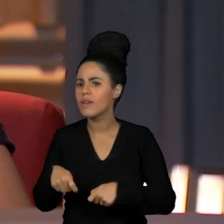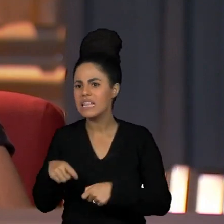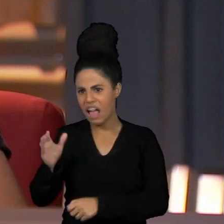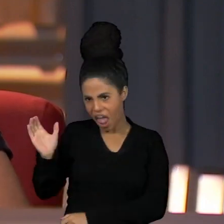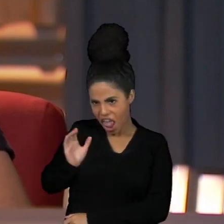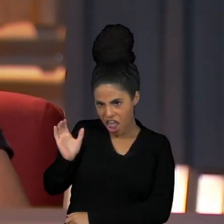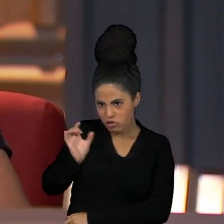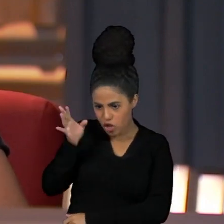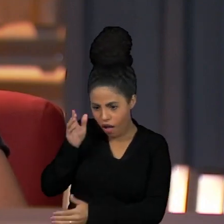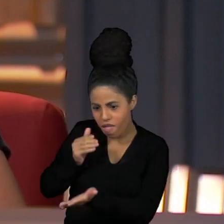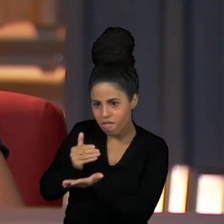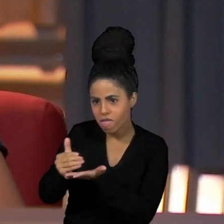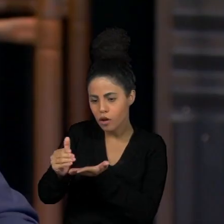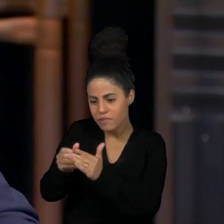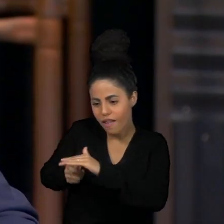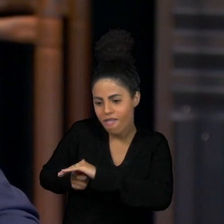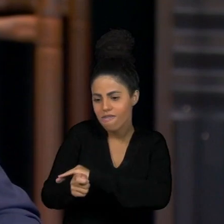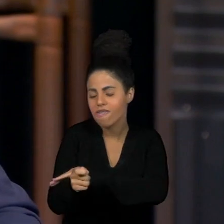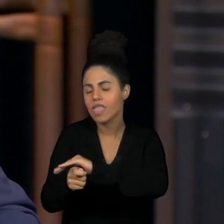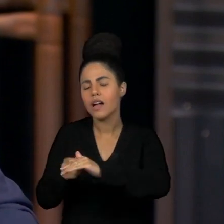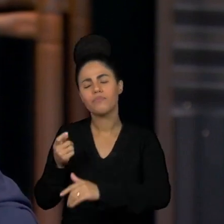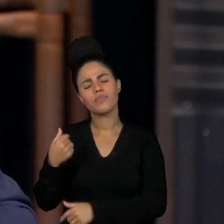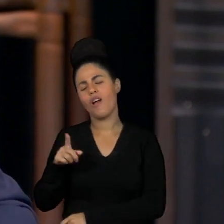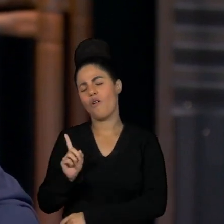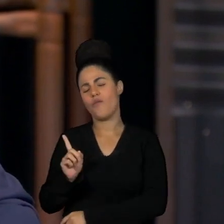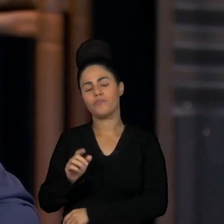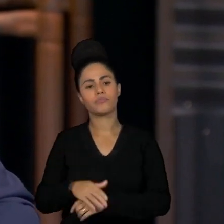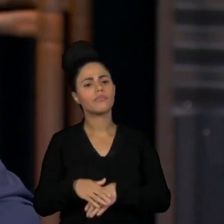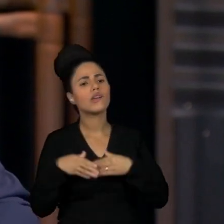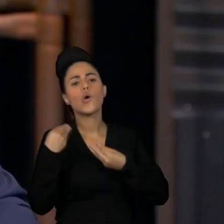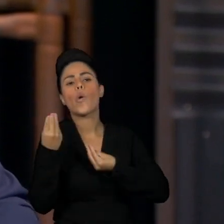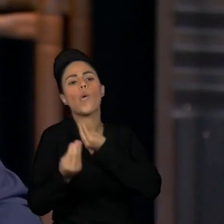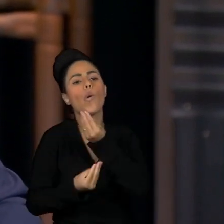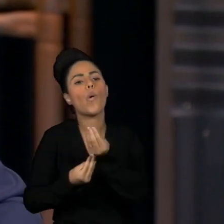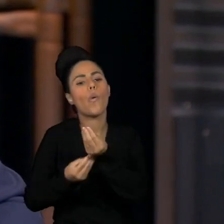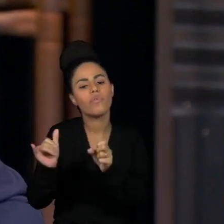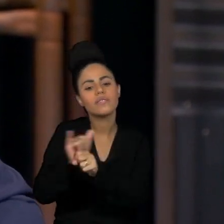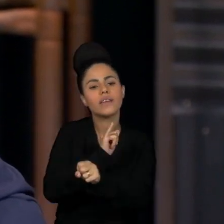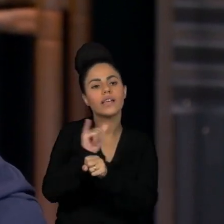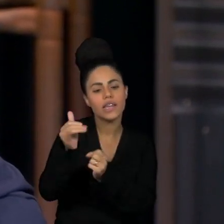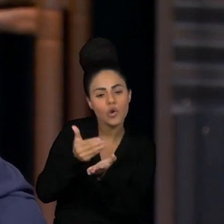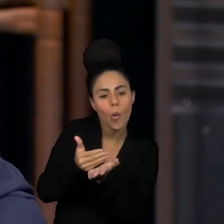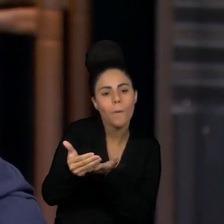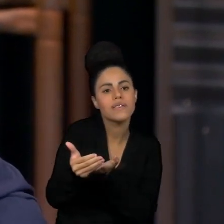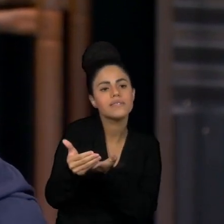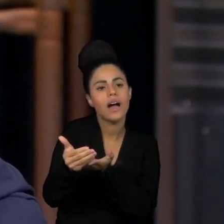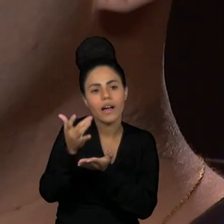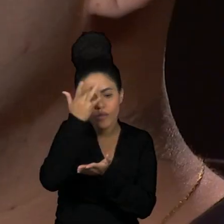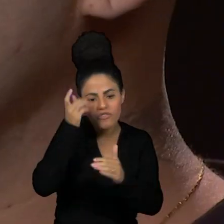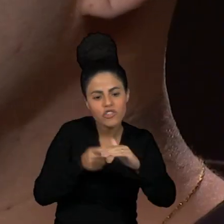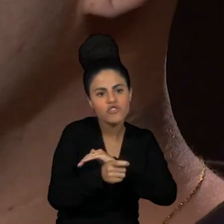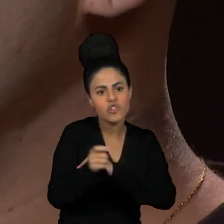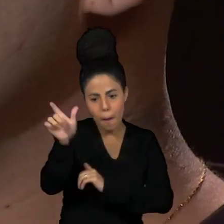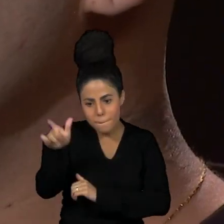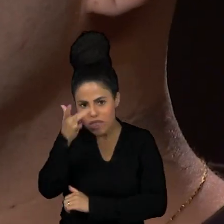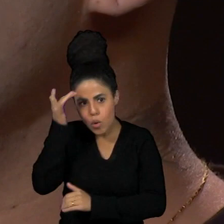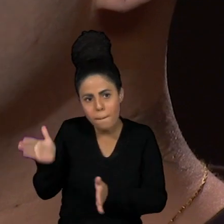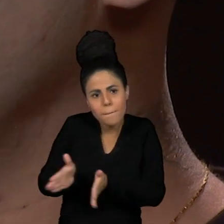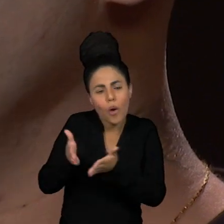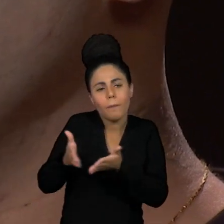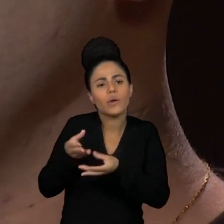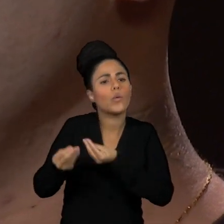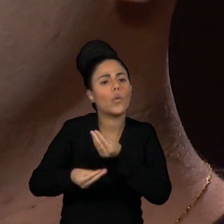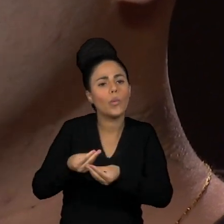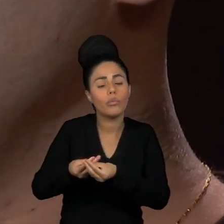rico para começar a investir. Por onde que uma pessoa pobre deve começar para investir? Olha, eu acho que antes de